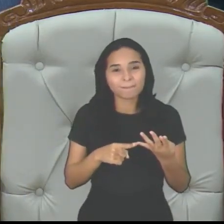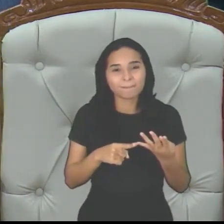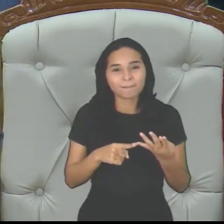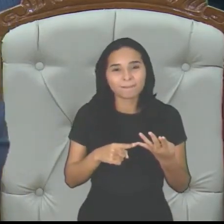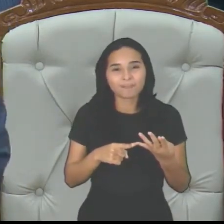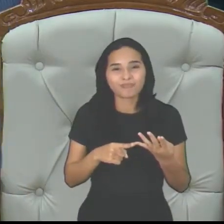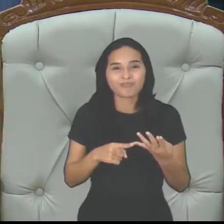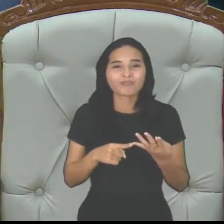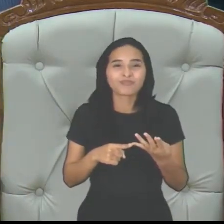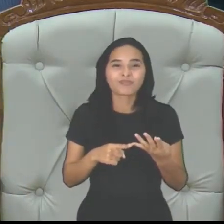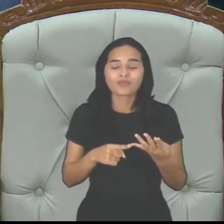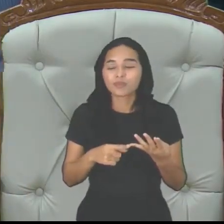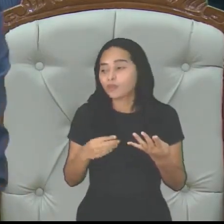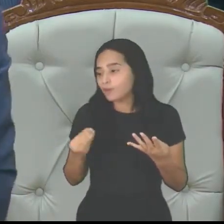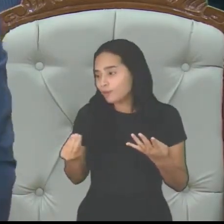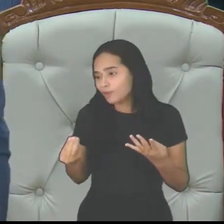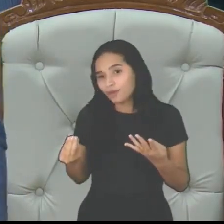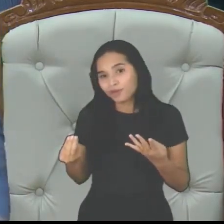como?